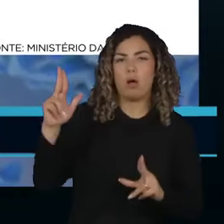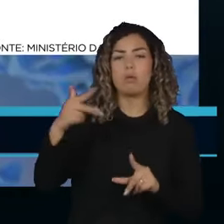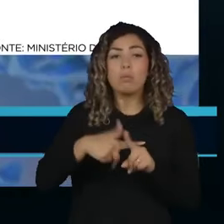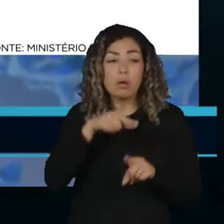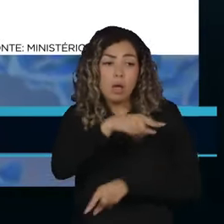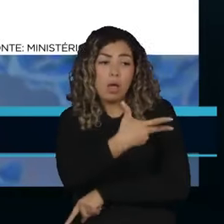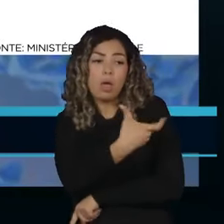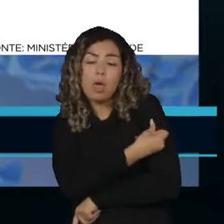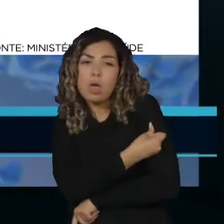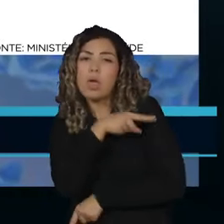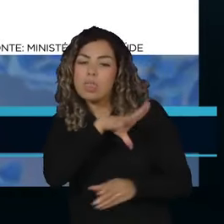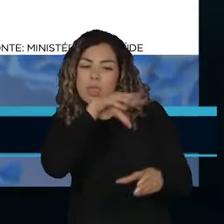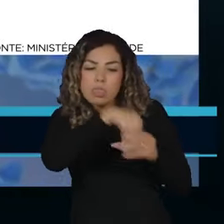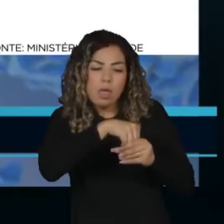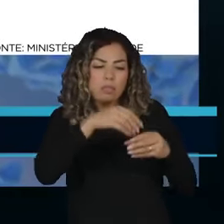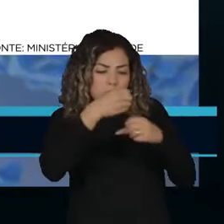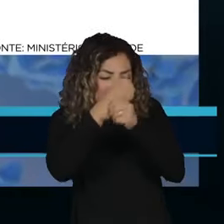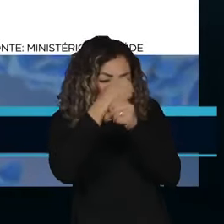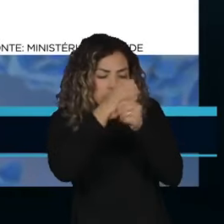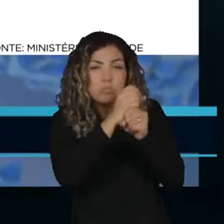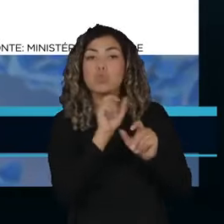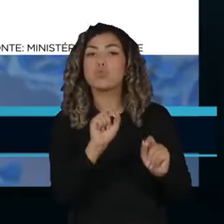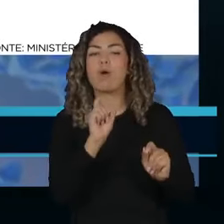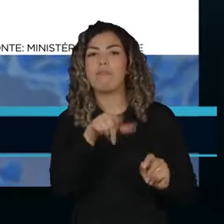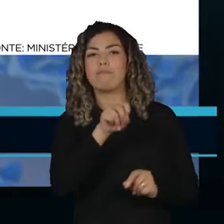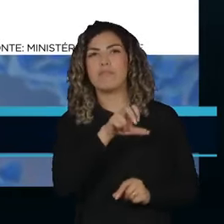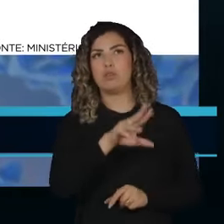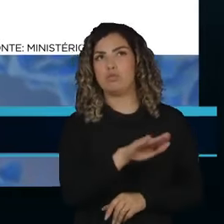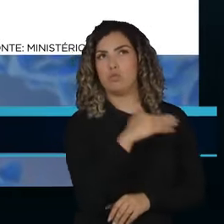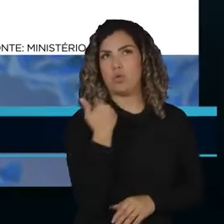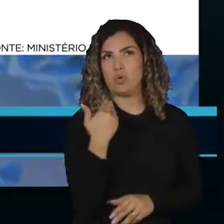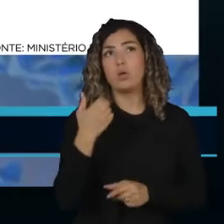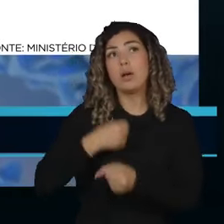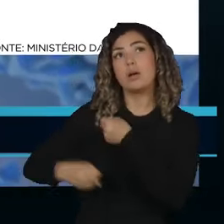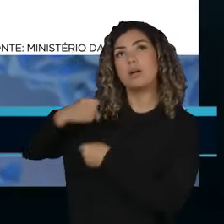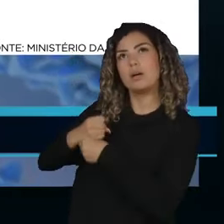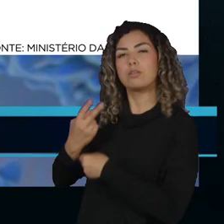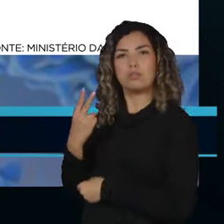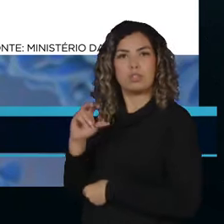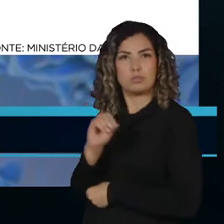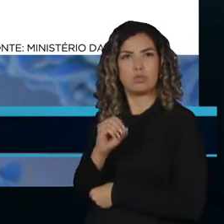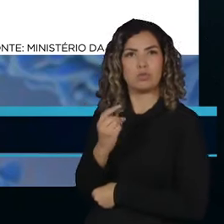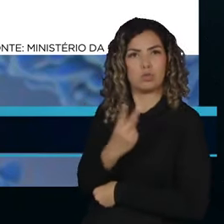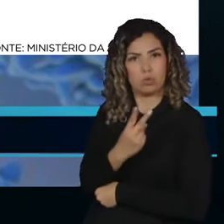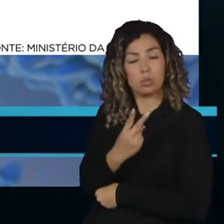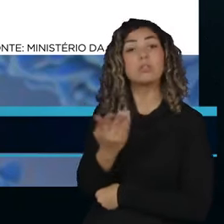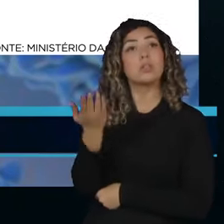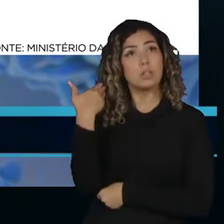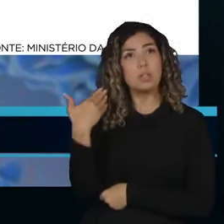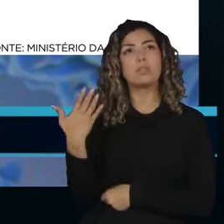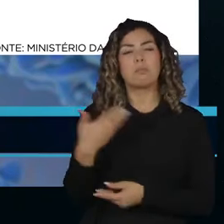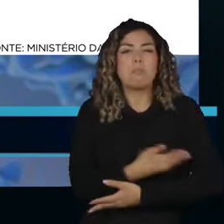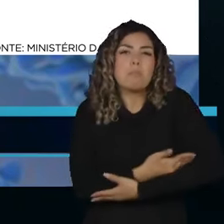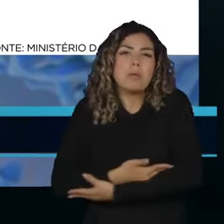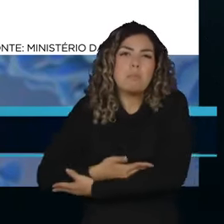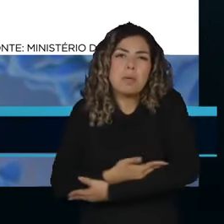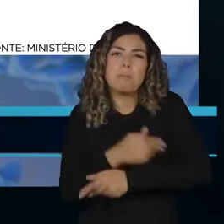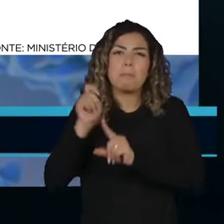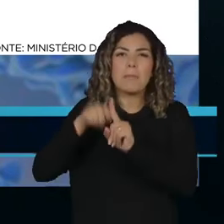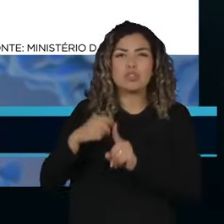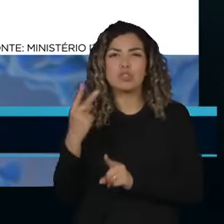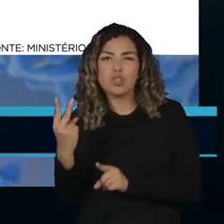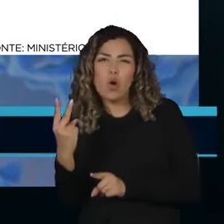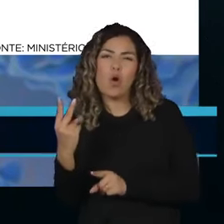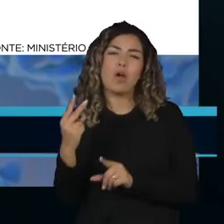vacina injetável contra a poliomielite já era aplicada nos bebês aos 2, 4 e 6 meses de vida. O reforço,